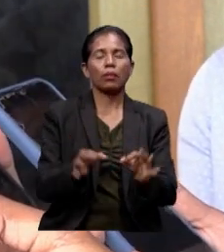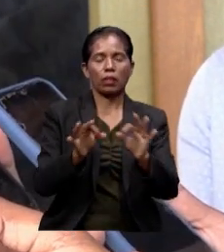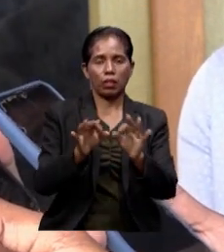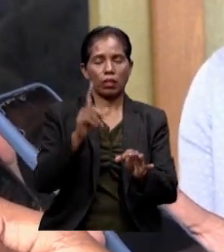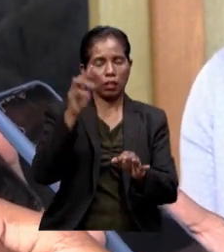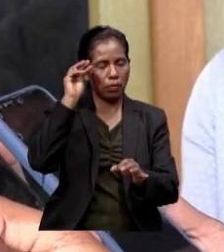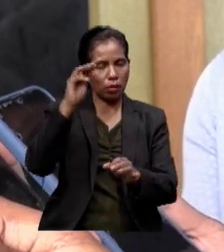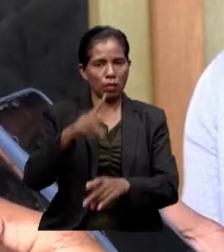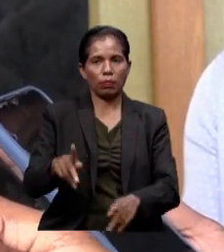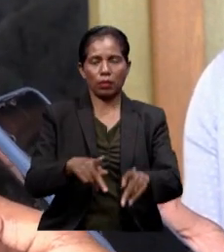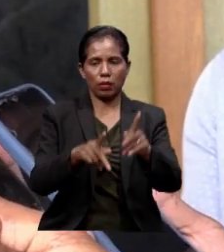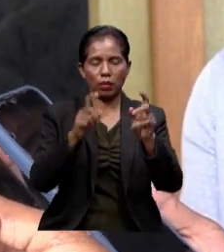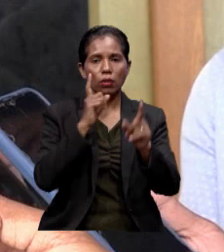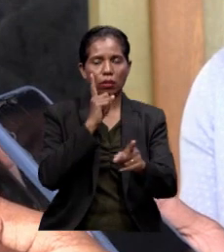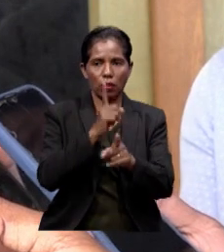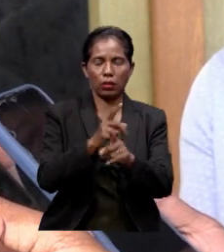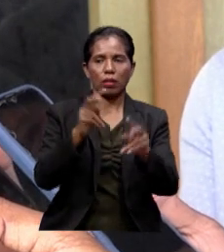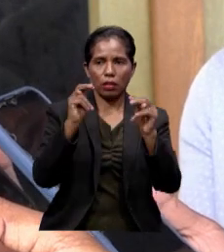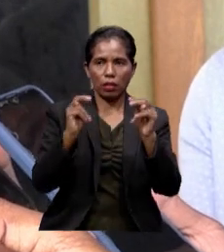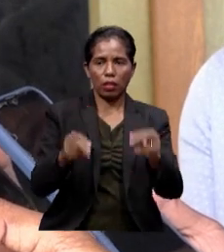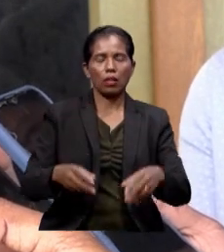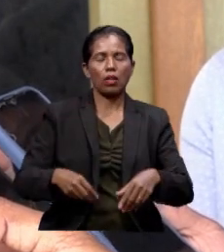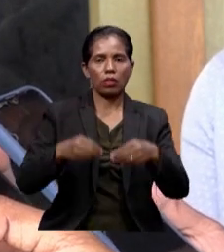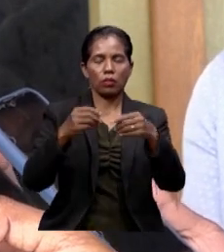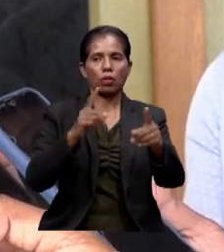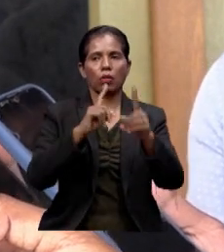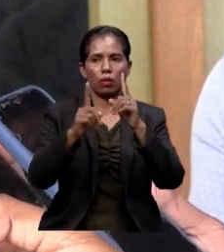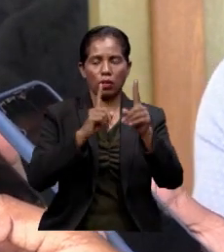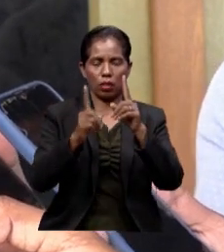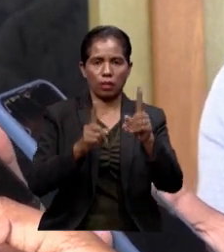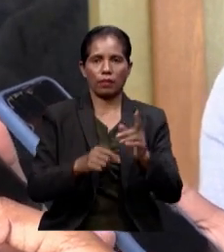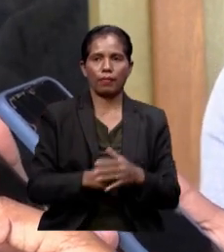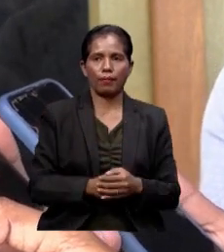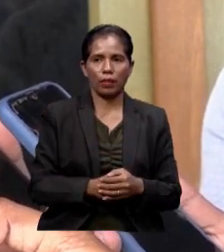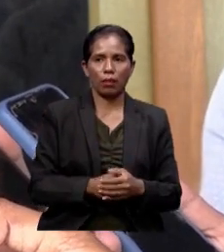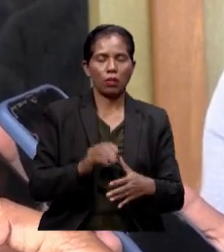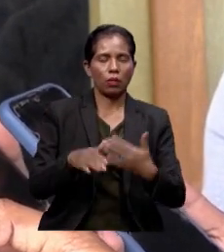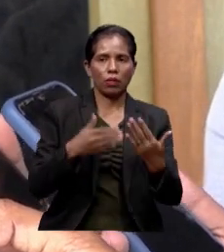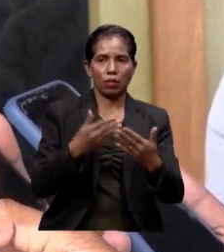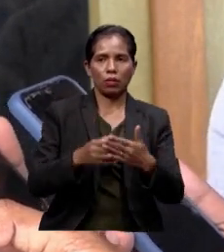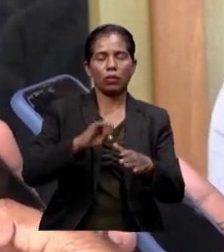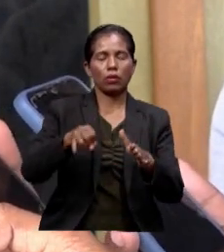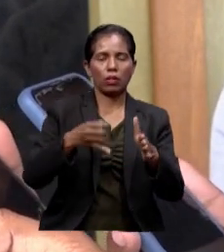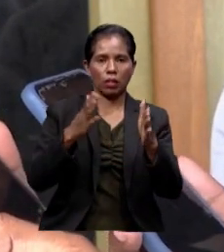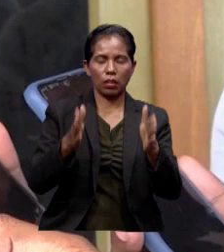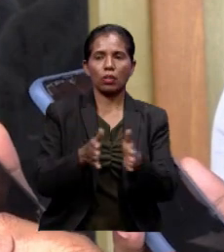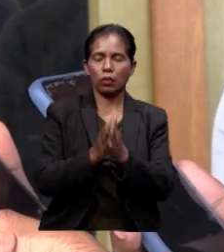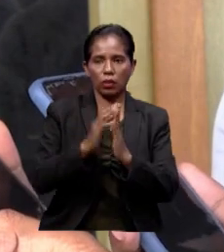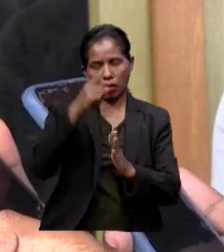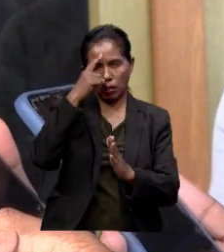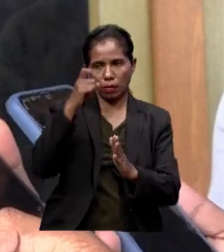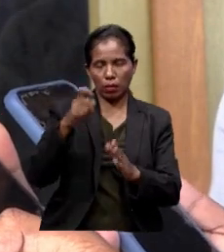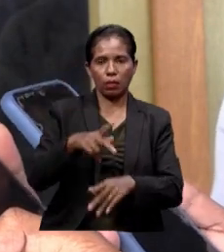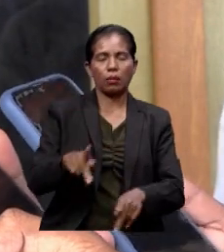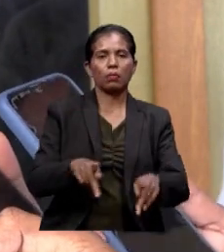nia tem que disponível para de qualia sai. Para botar uma nebeca jornalista russo também. E da NED, mas o